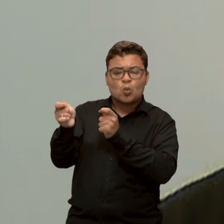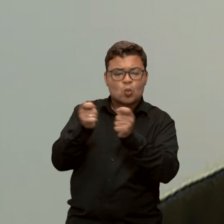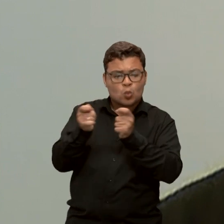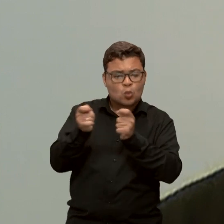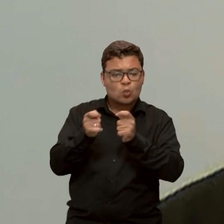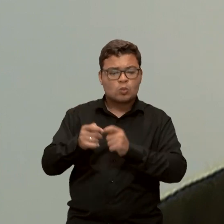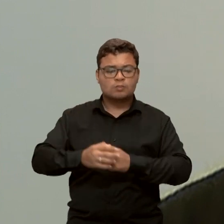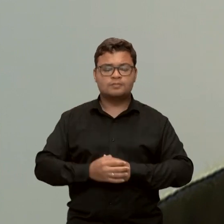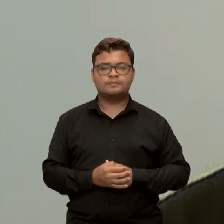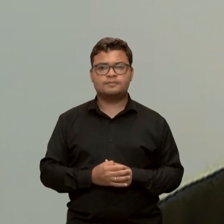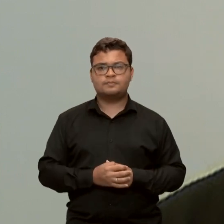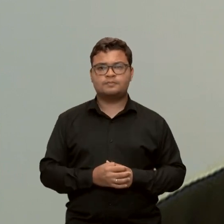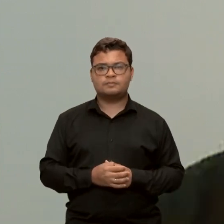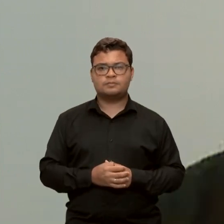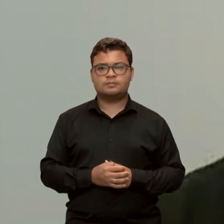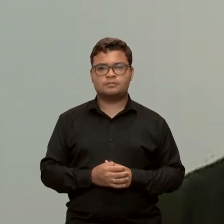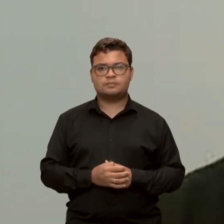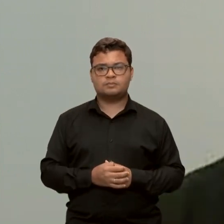secretaria